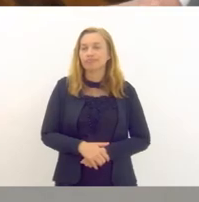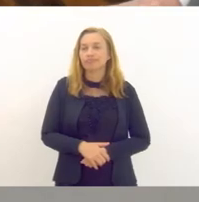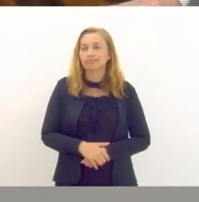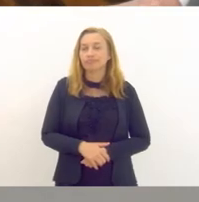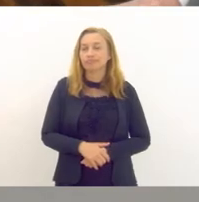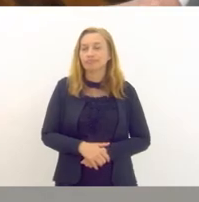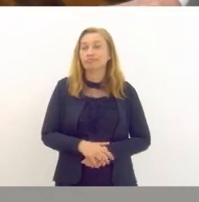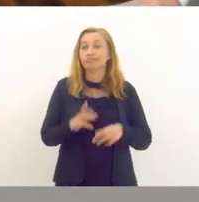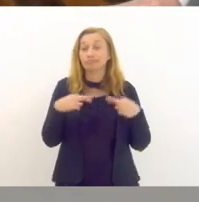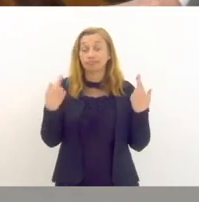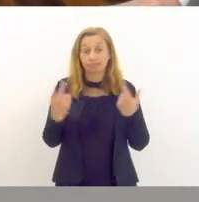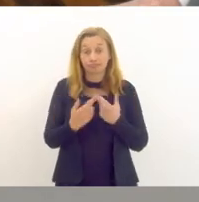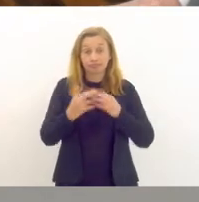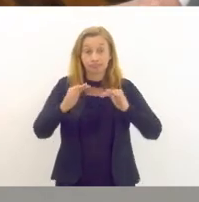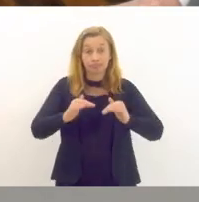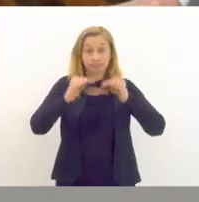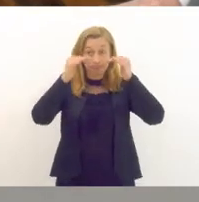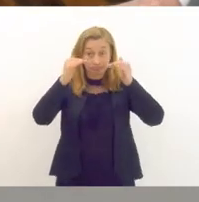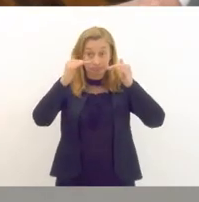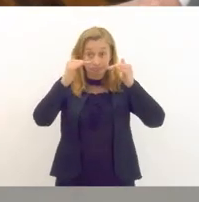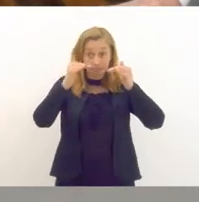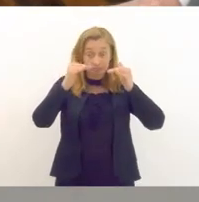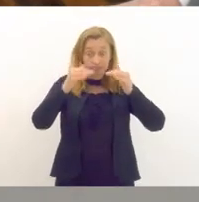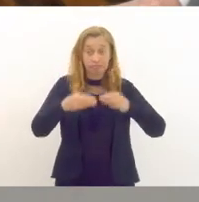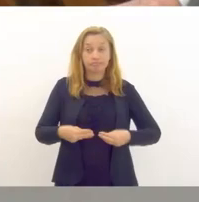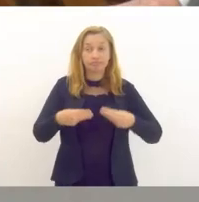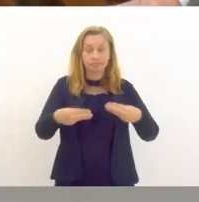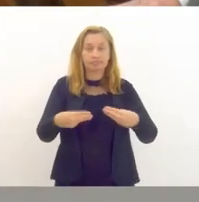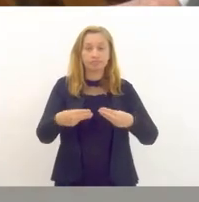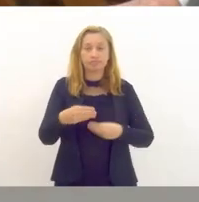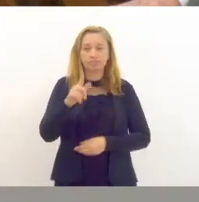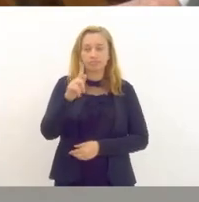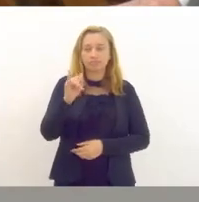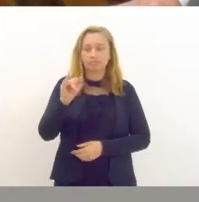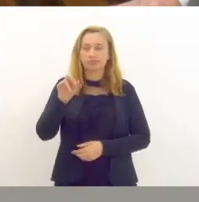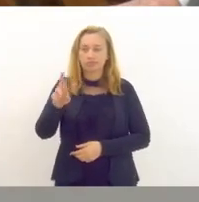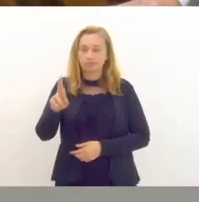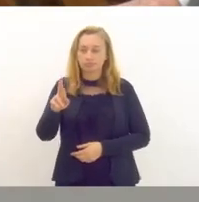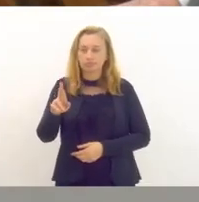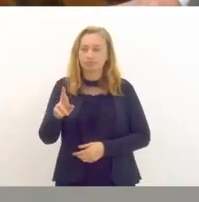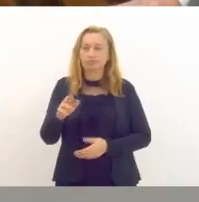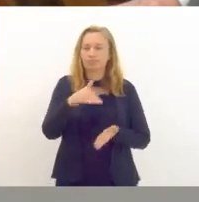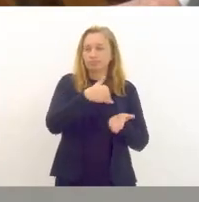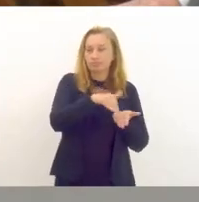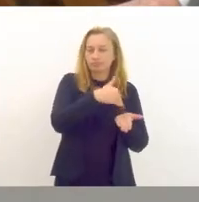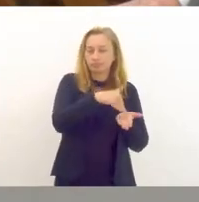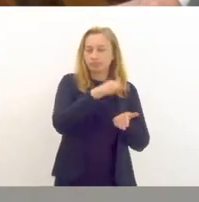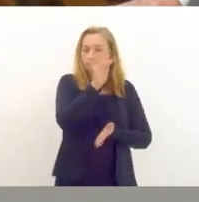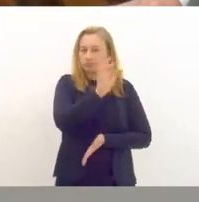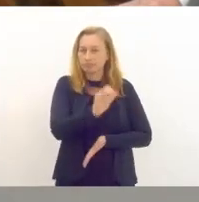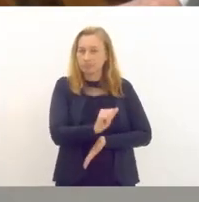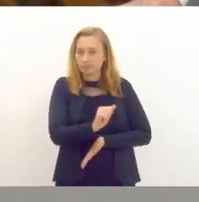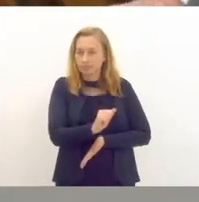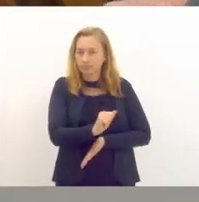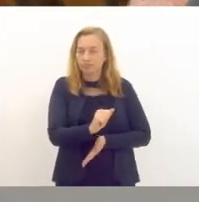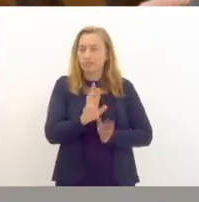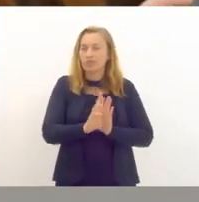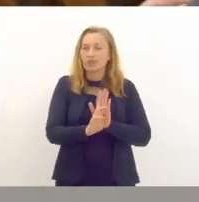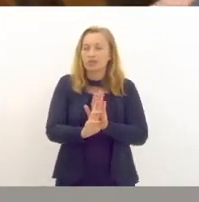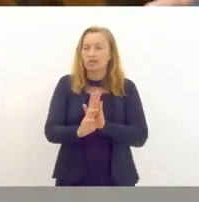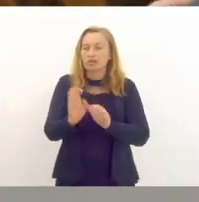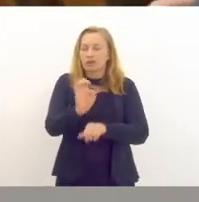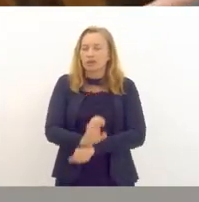uma reunião do supremo do ministro Gilmar Mendes com os secretários de fazenda que representa